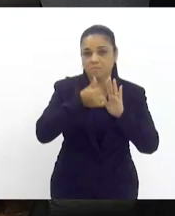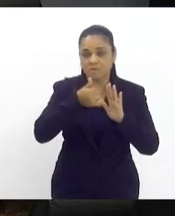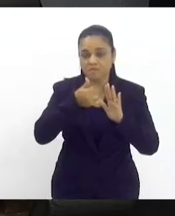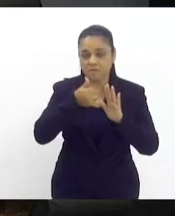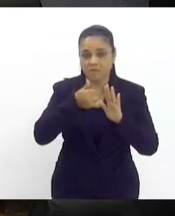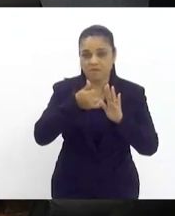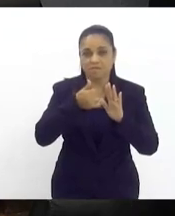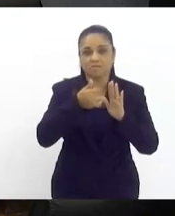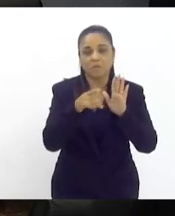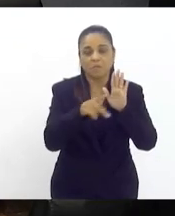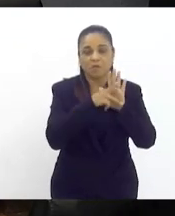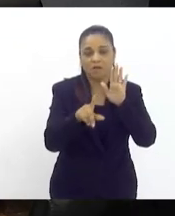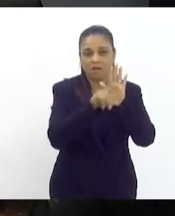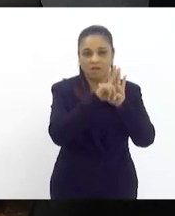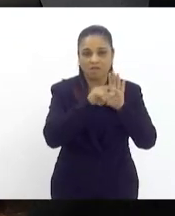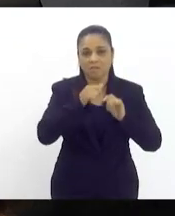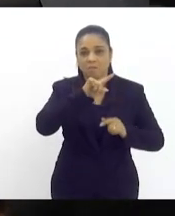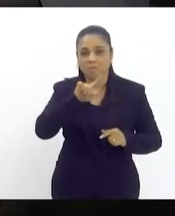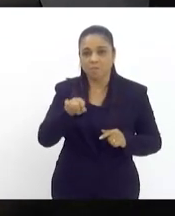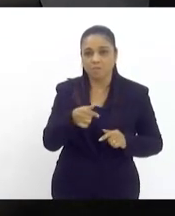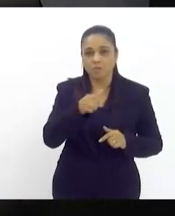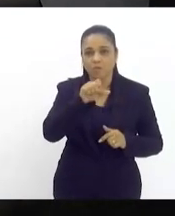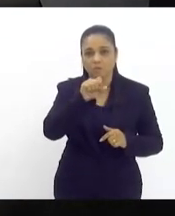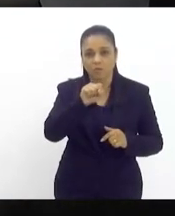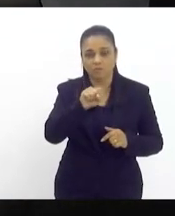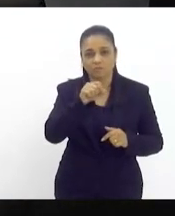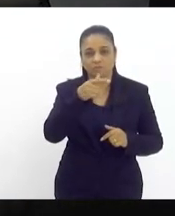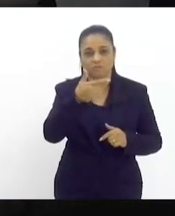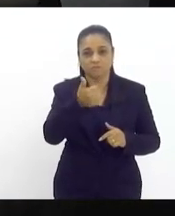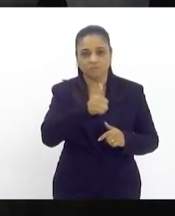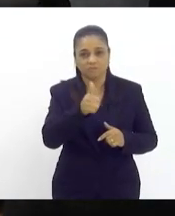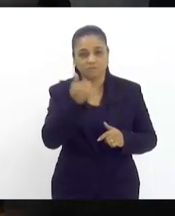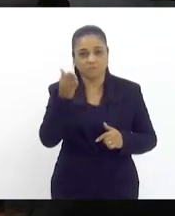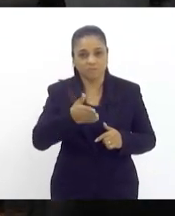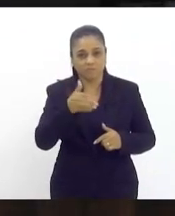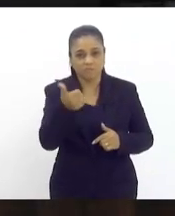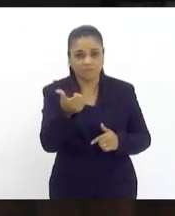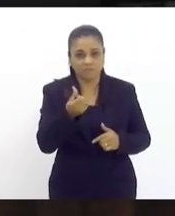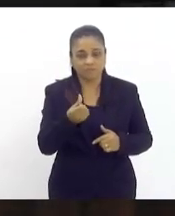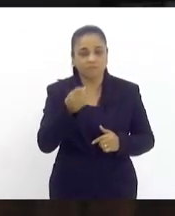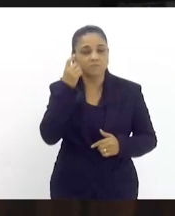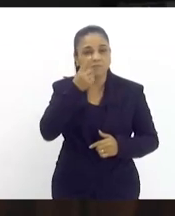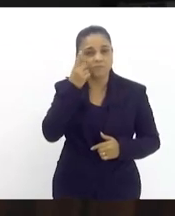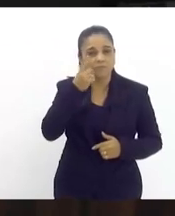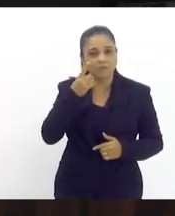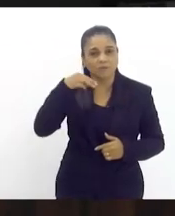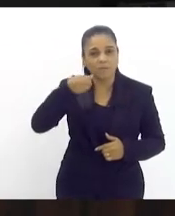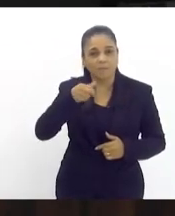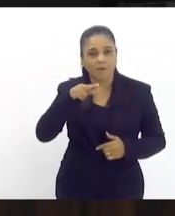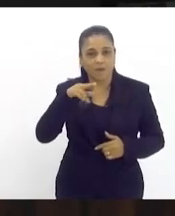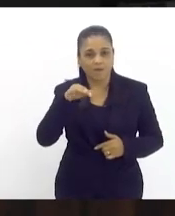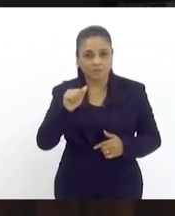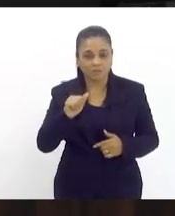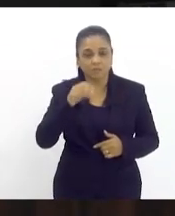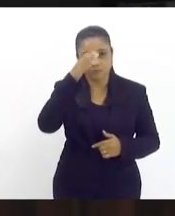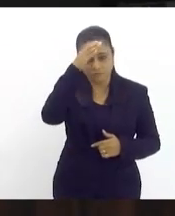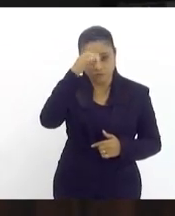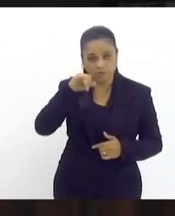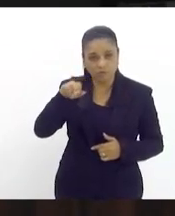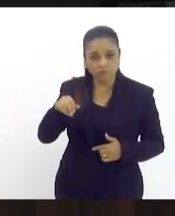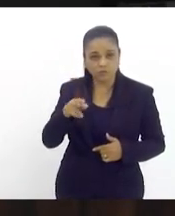projeto de lei número 1811/2016 de autoria dos deputados Márcio Pacheco tia Ju